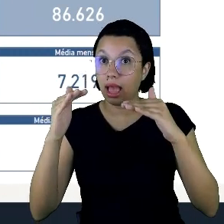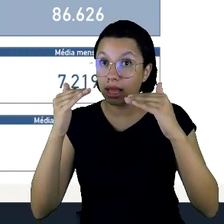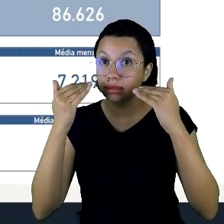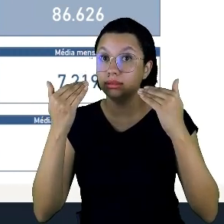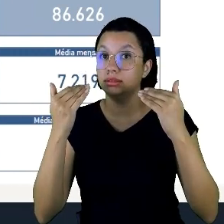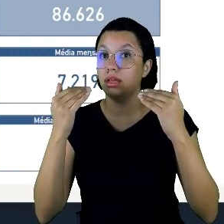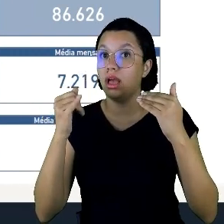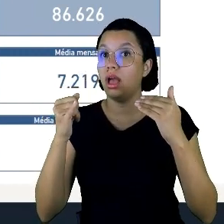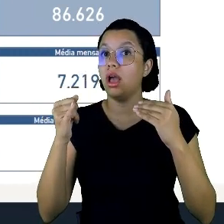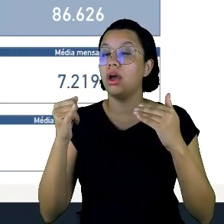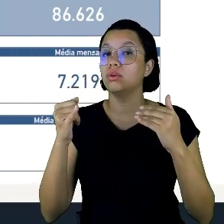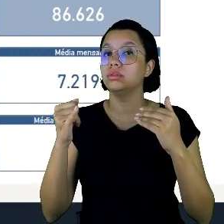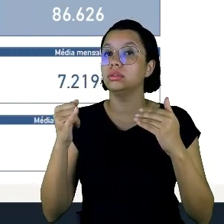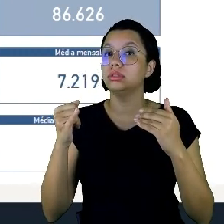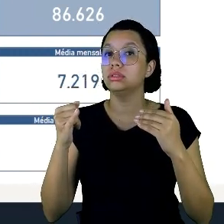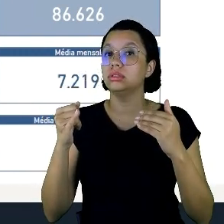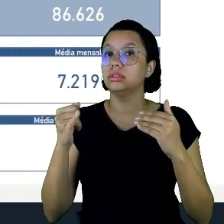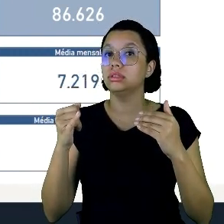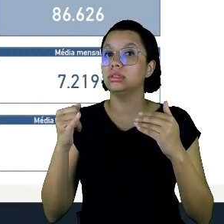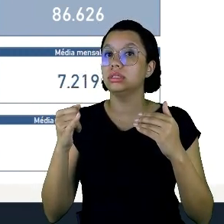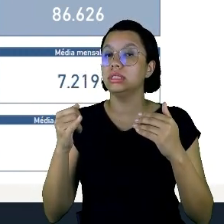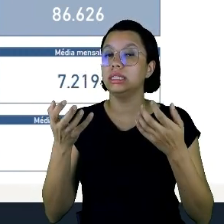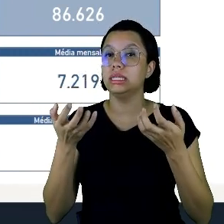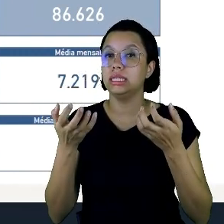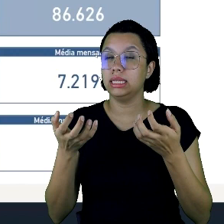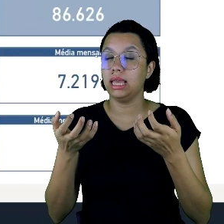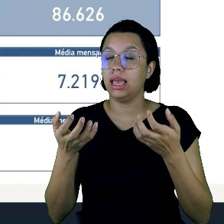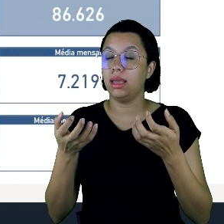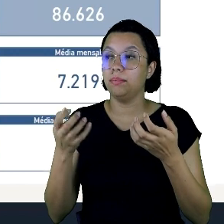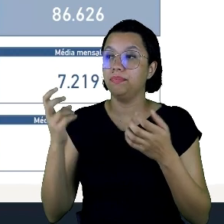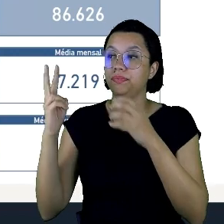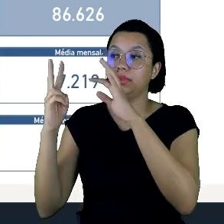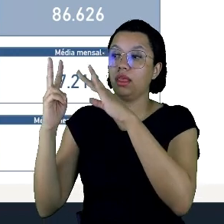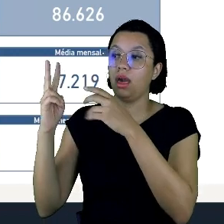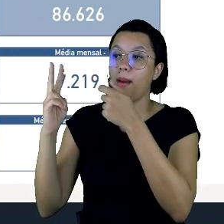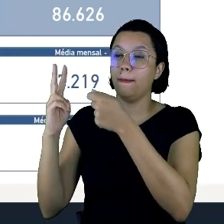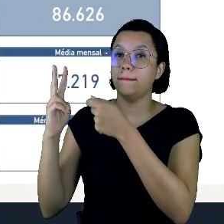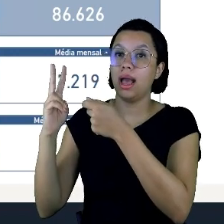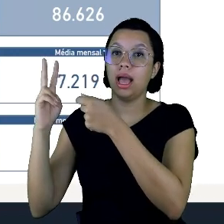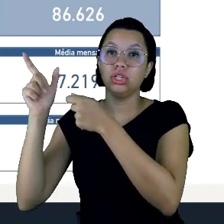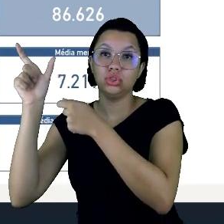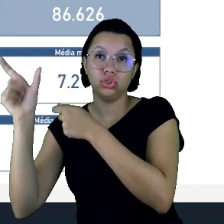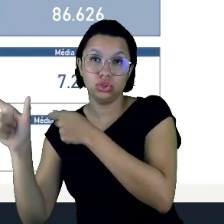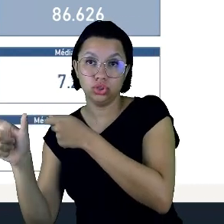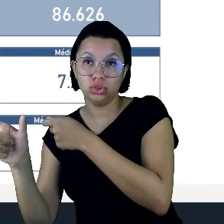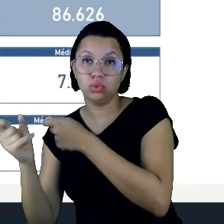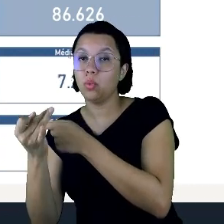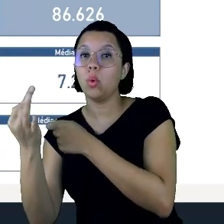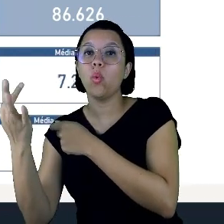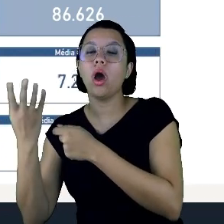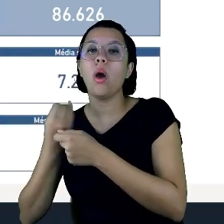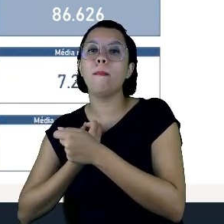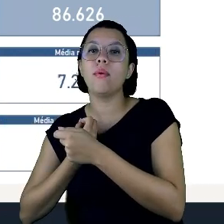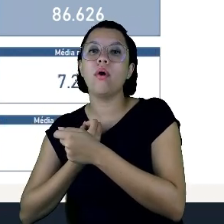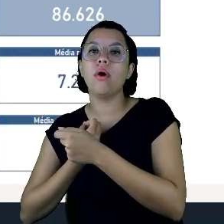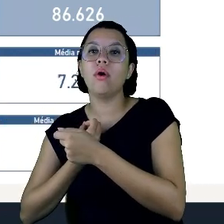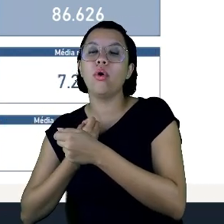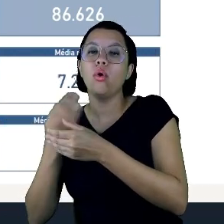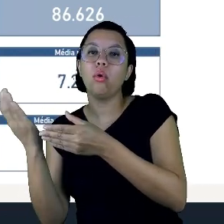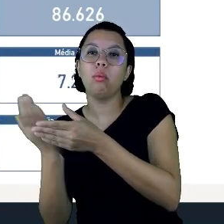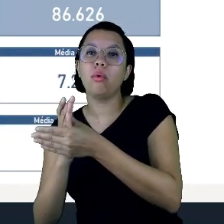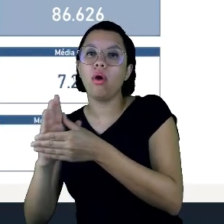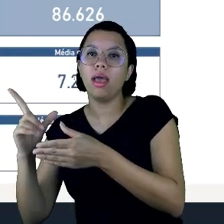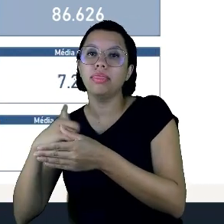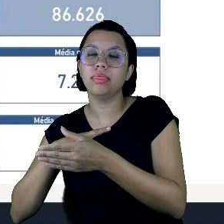é preciso atentar, se vocês desejam, a parte no polo ativo ou passivo, que faz diferença, né? Por exemplo,